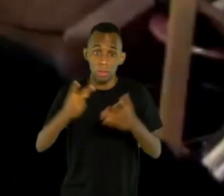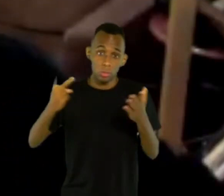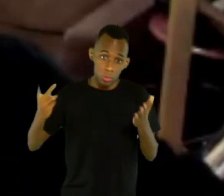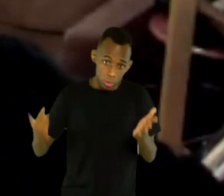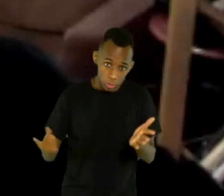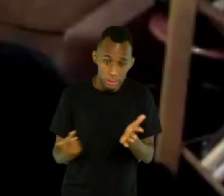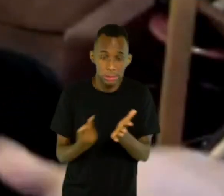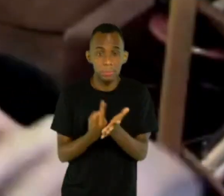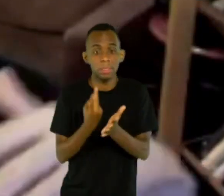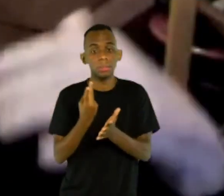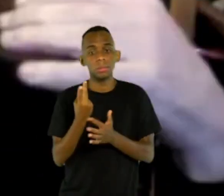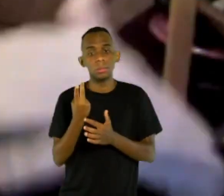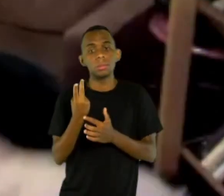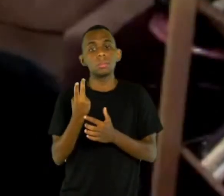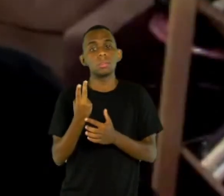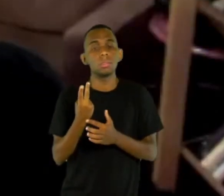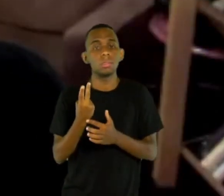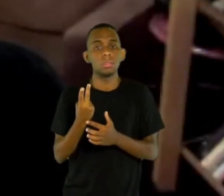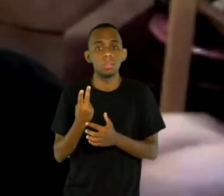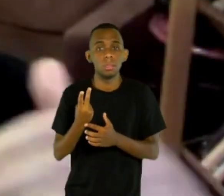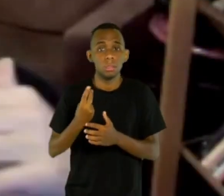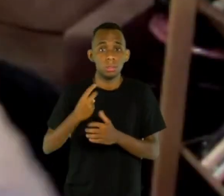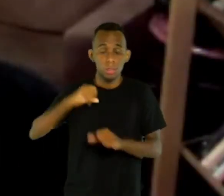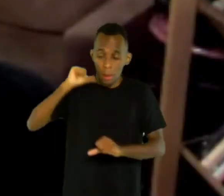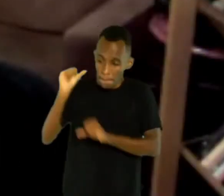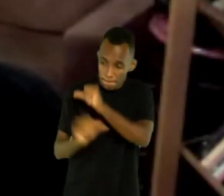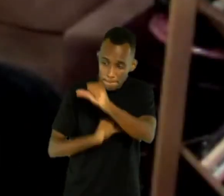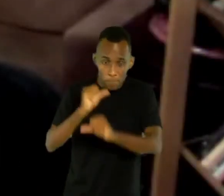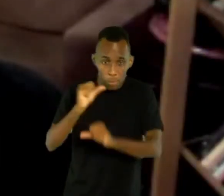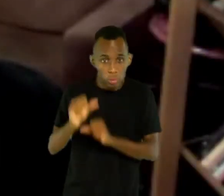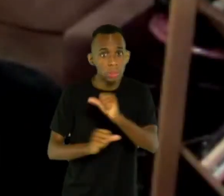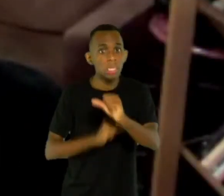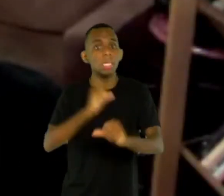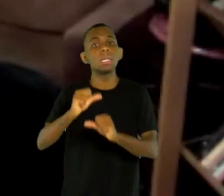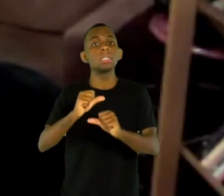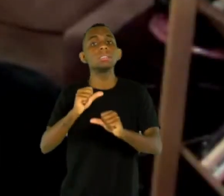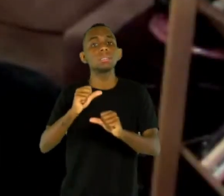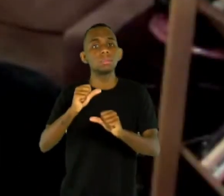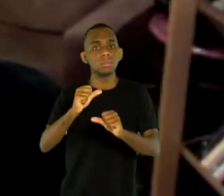que produziu aquela mudança, que produziu a exacerbação